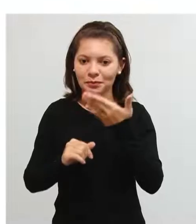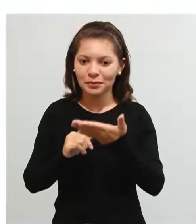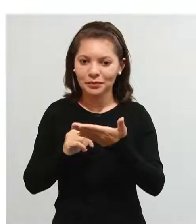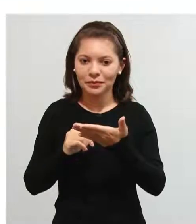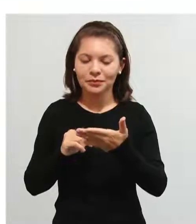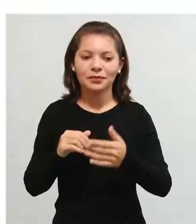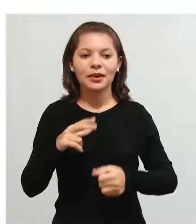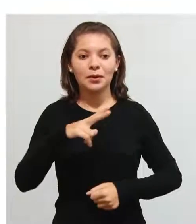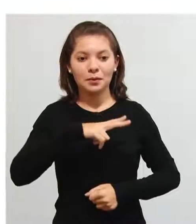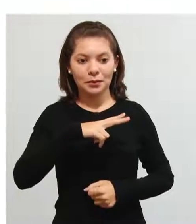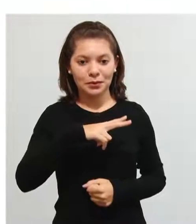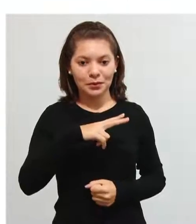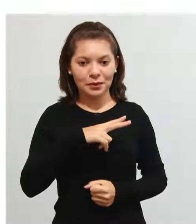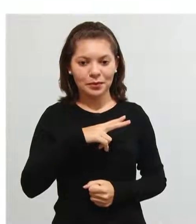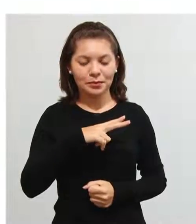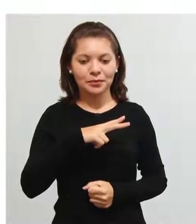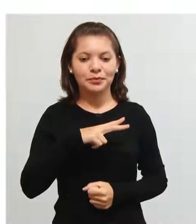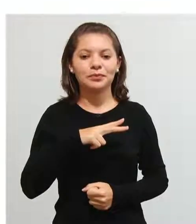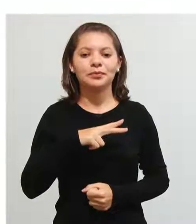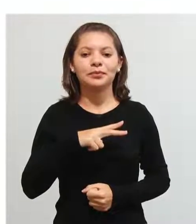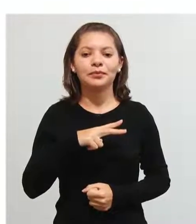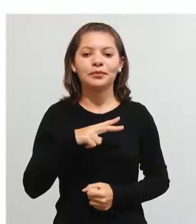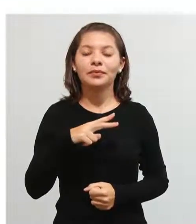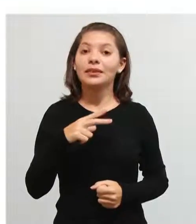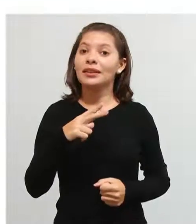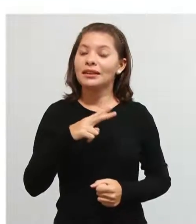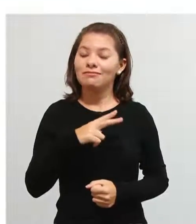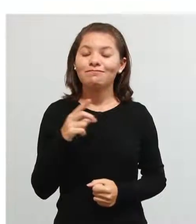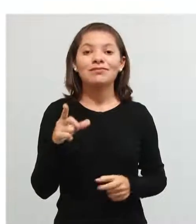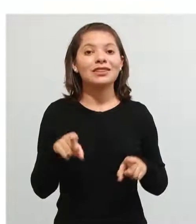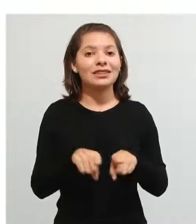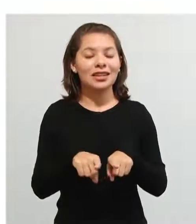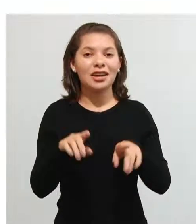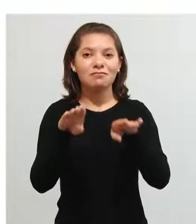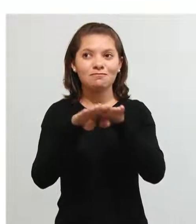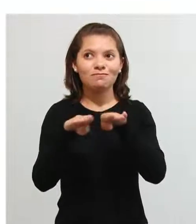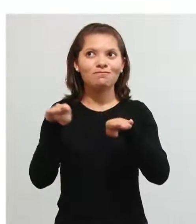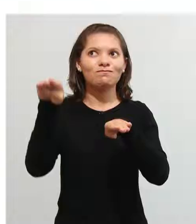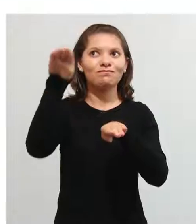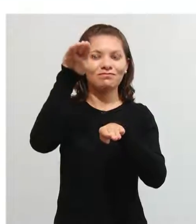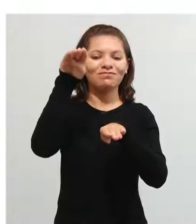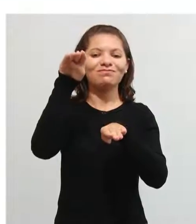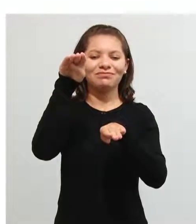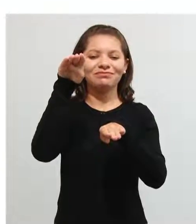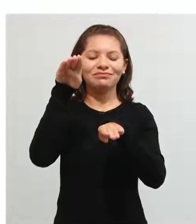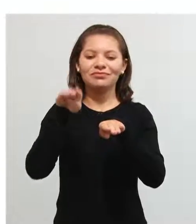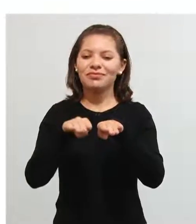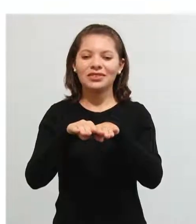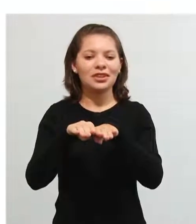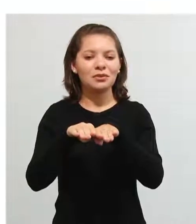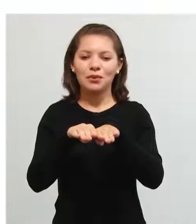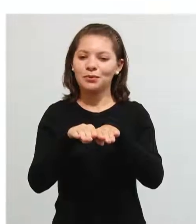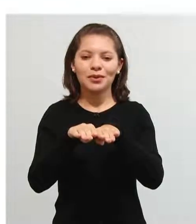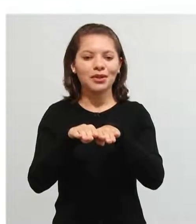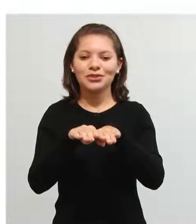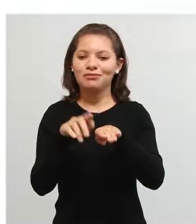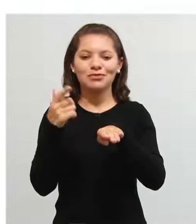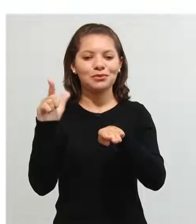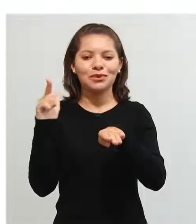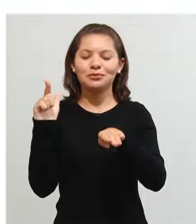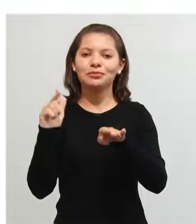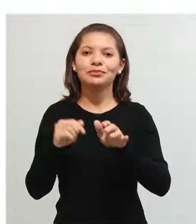aqui o particular, ou seja, existe uma certa hierarquia, tá? Não existe uma relação de